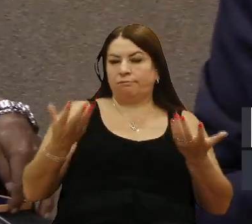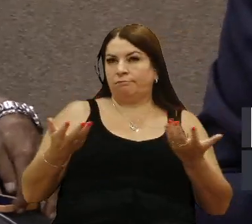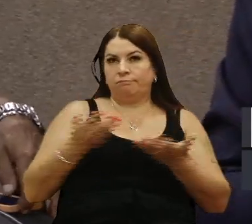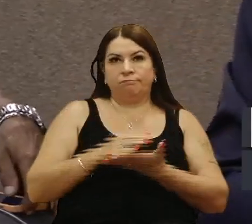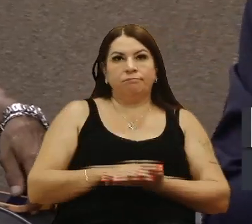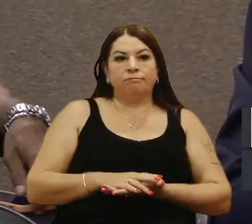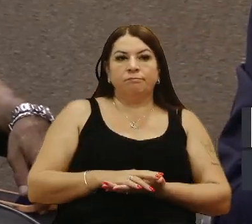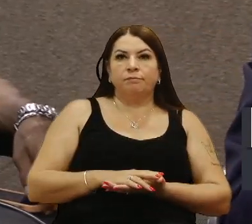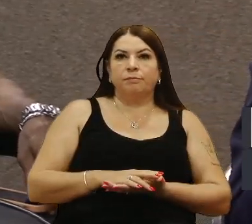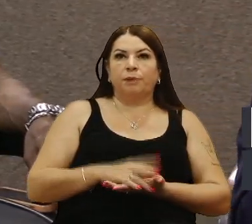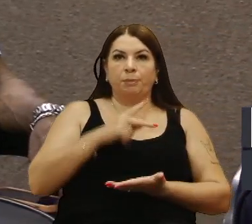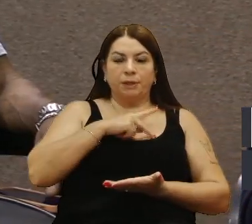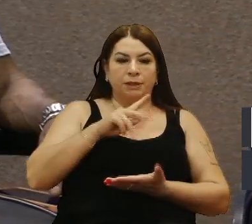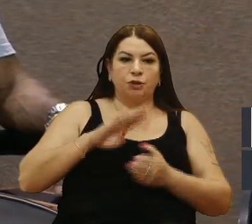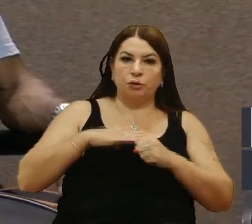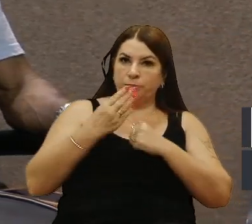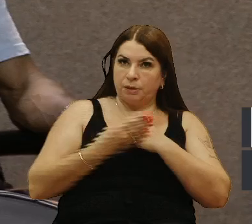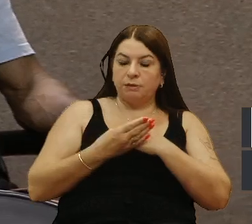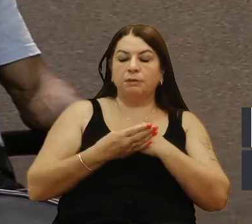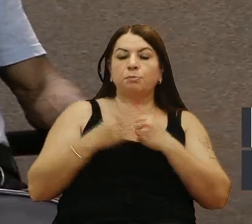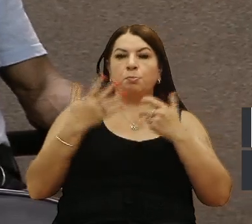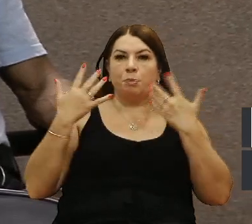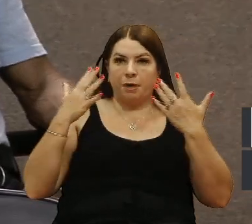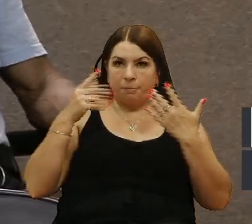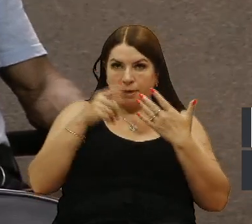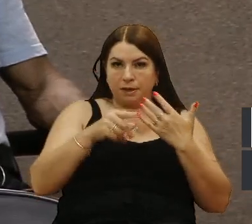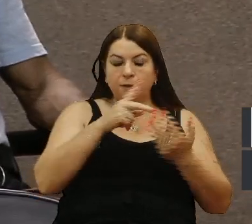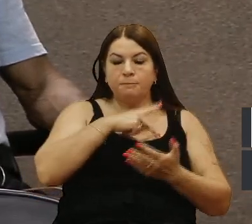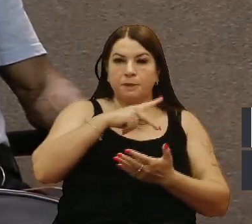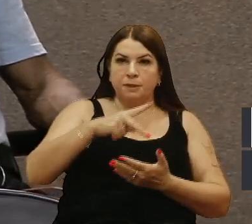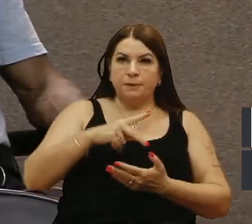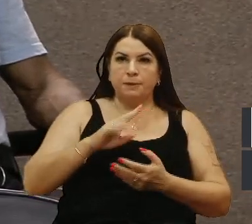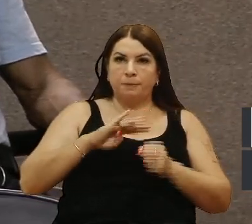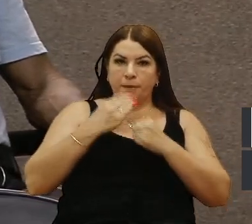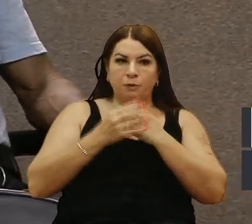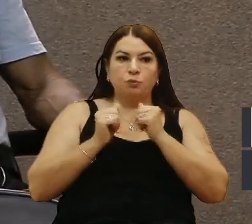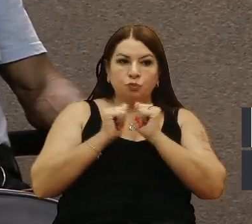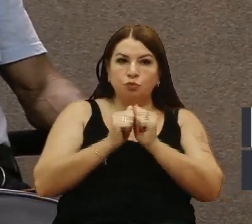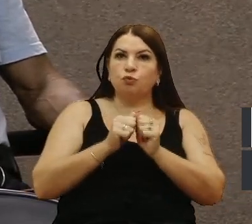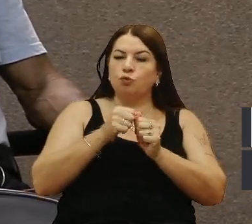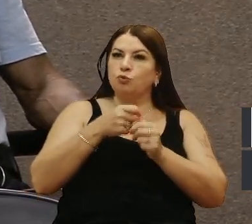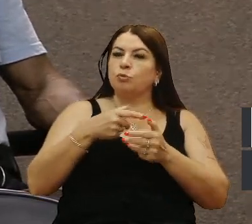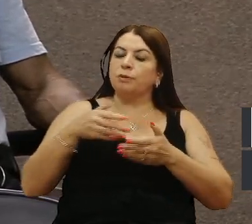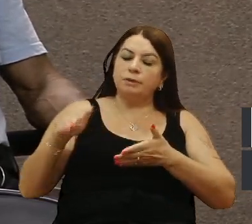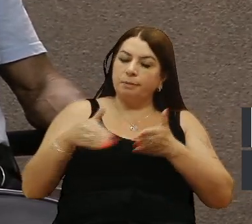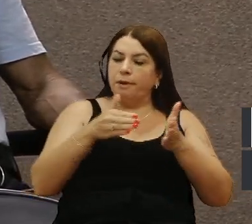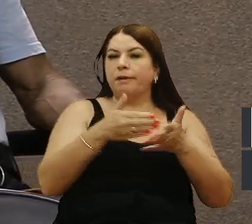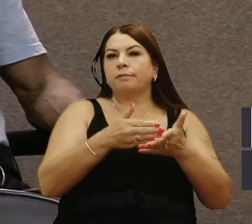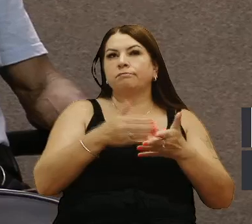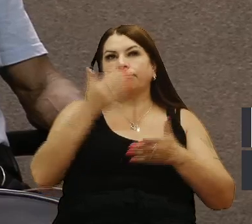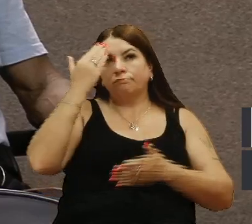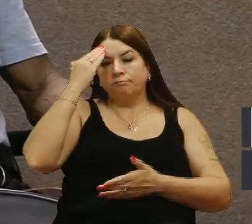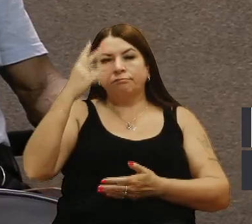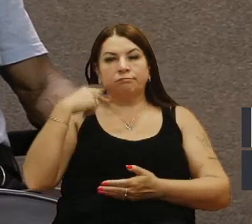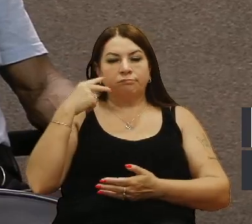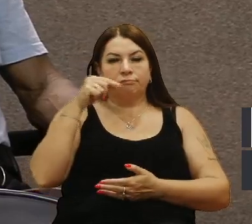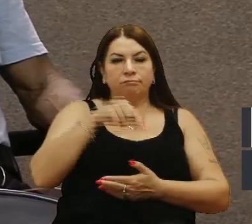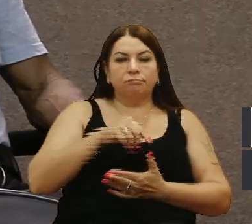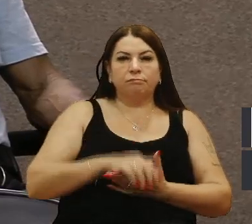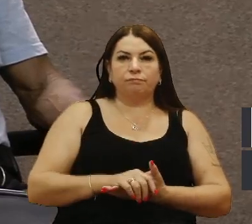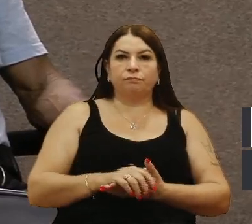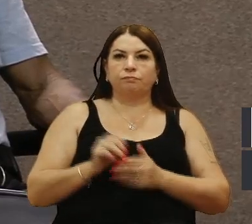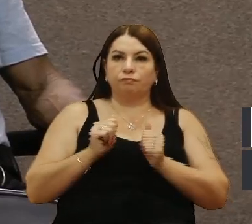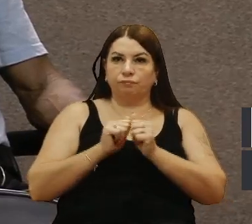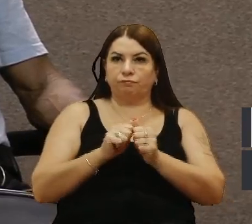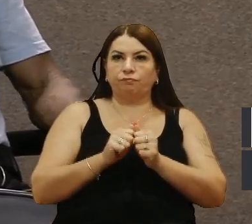os presidentes de bairros. Então, parabéns aos presidentes de bairros que estão juntos nessa caminhada. Agradecer aos vereadores aqui que estão